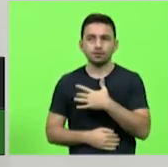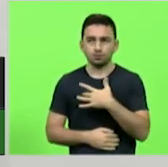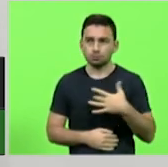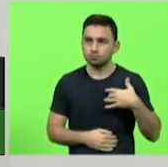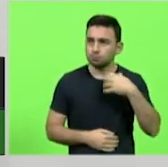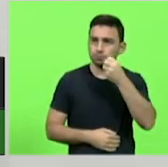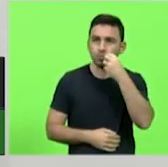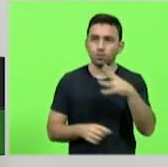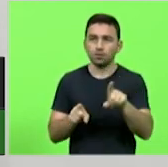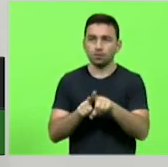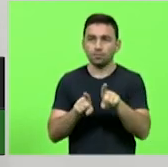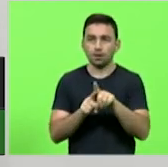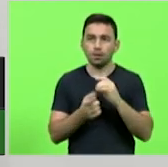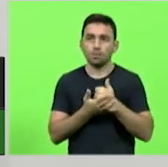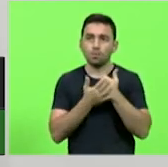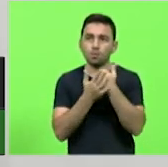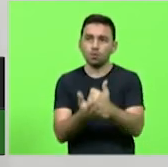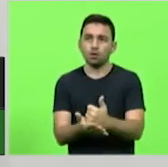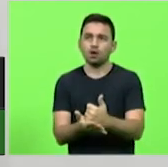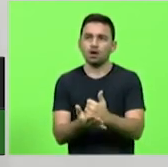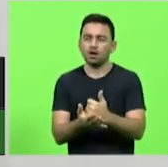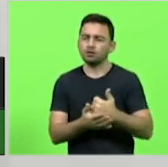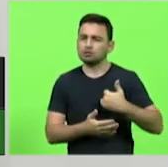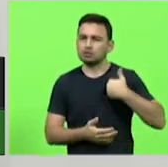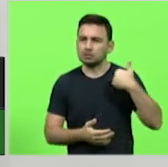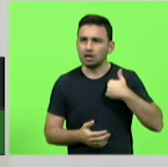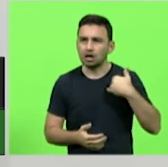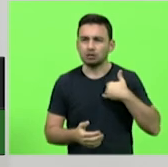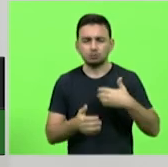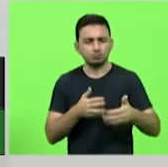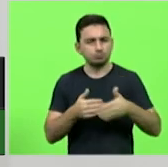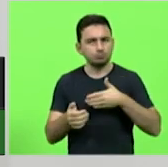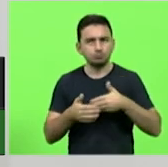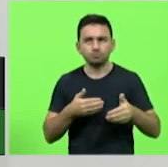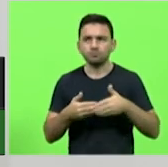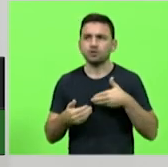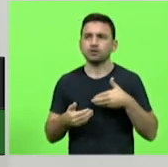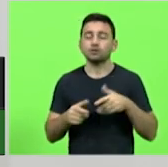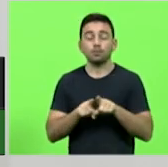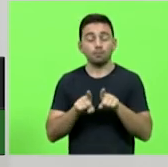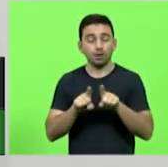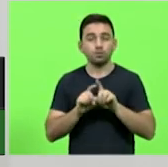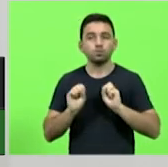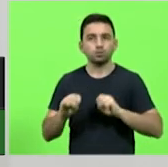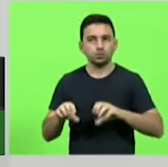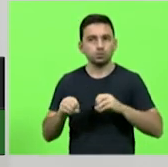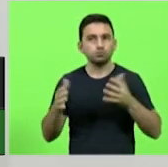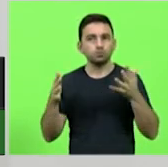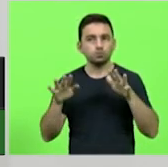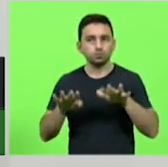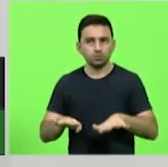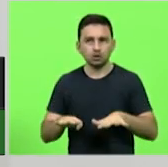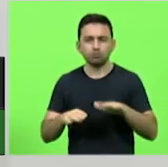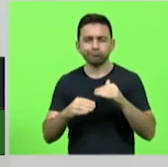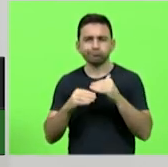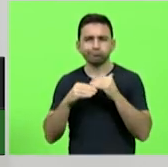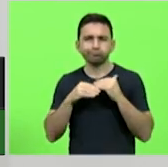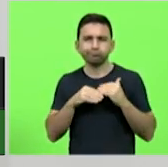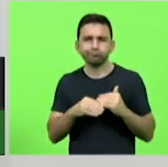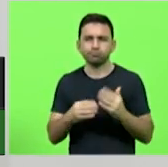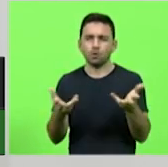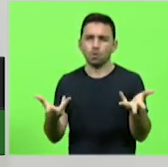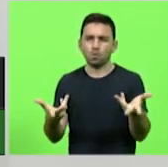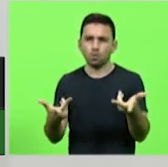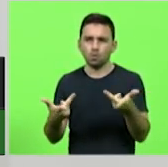bem-estar para todos em todas as idades. Assegurar a educação inclusiva, equitativa e de